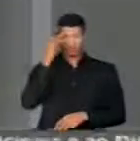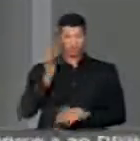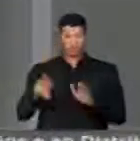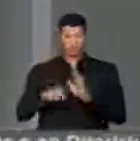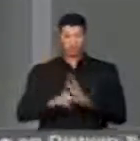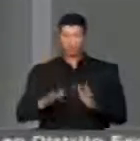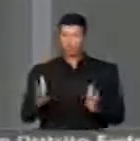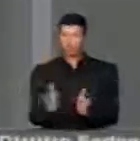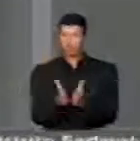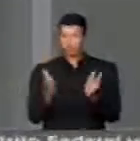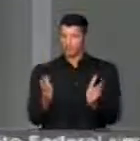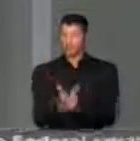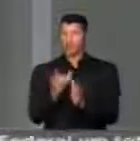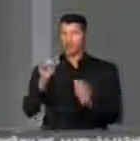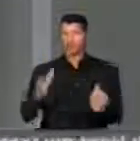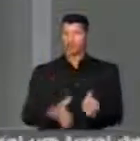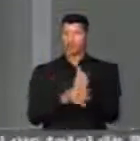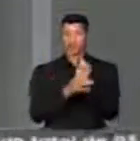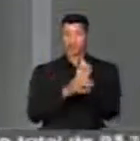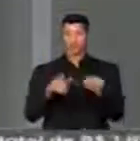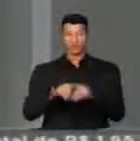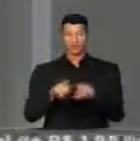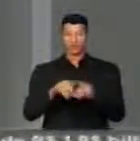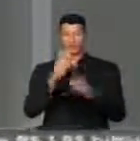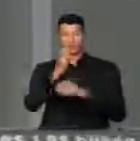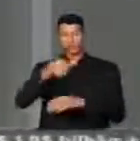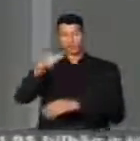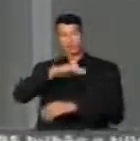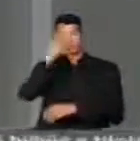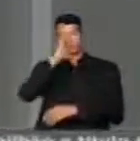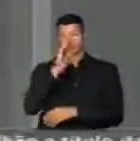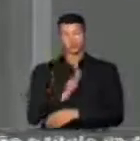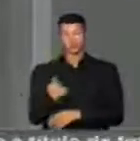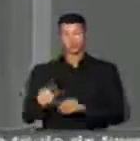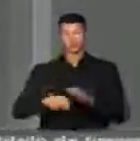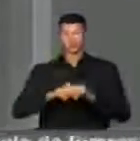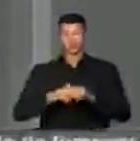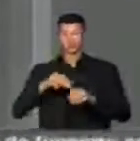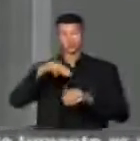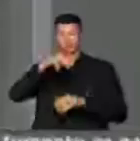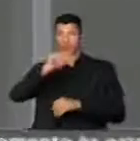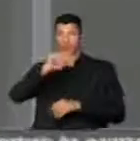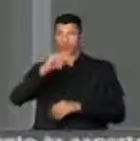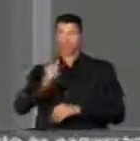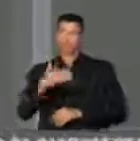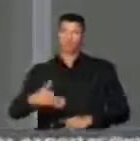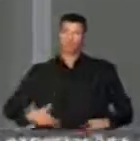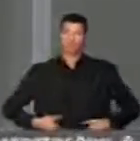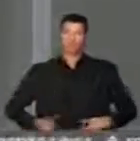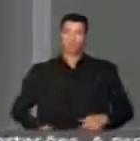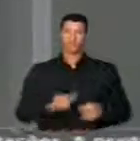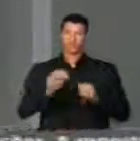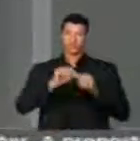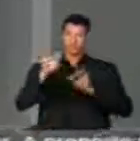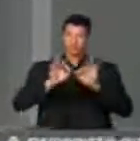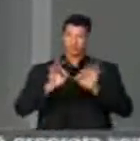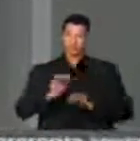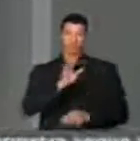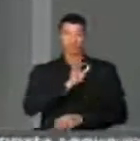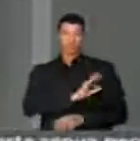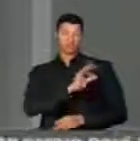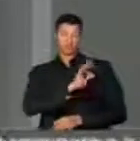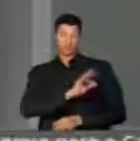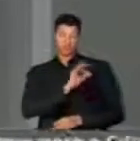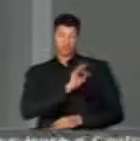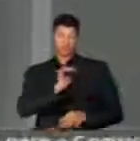extrema pobreza, o que garantiu excluir o Brasil do mapa da fome. Fez reajuste anual do salário